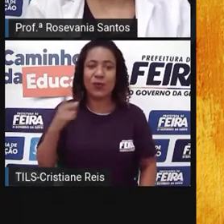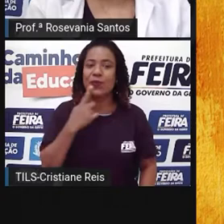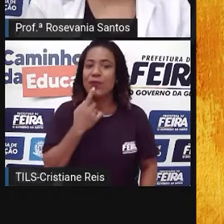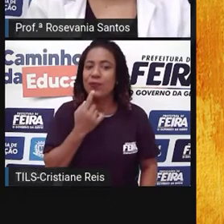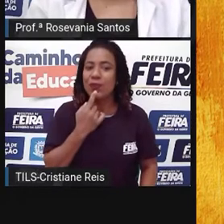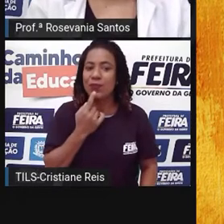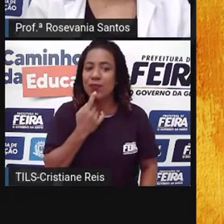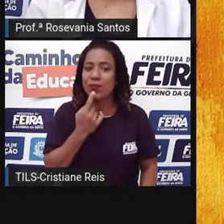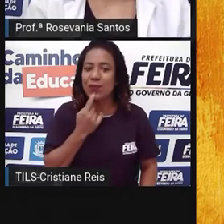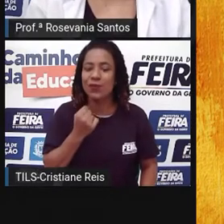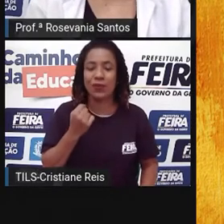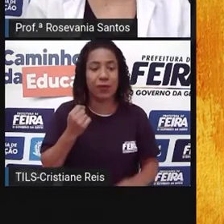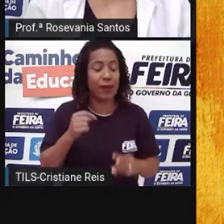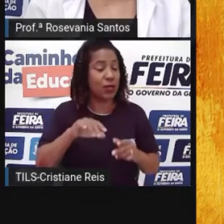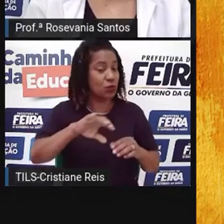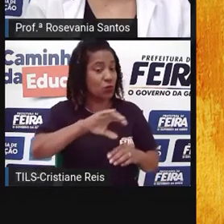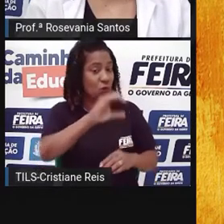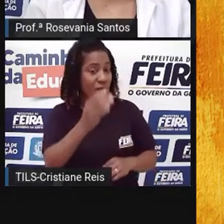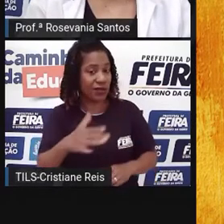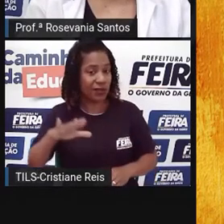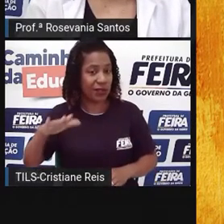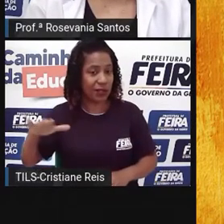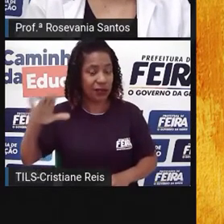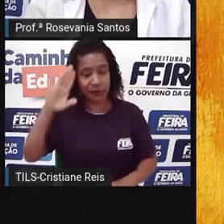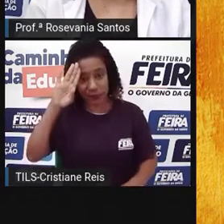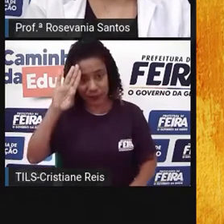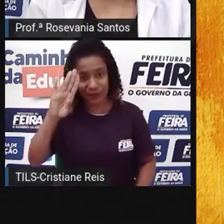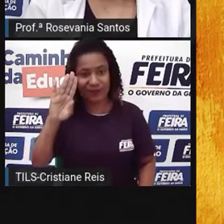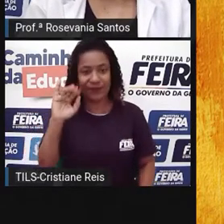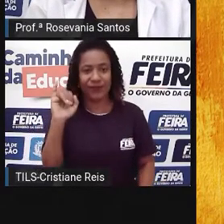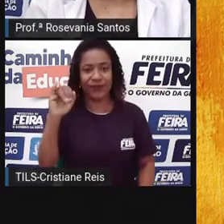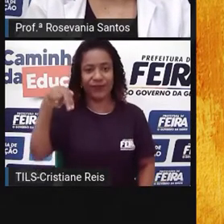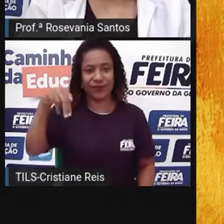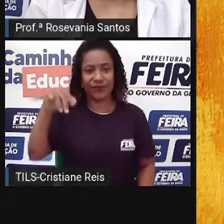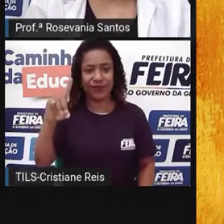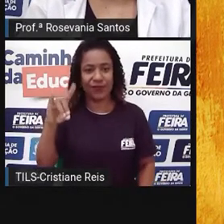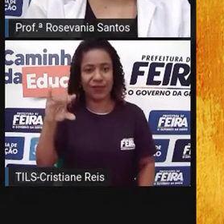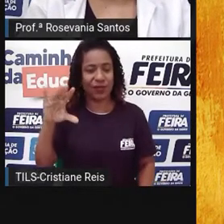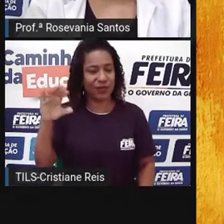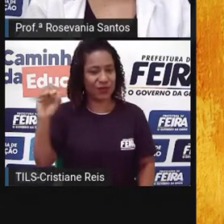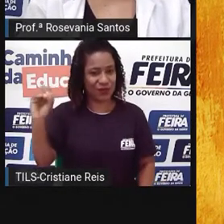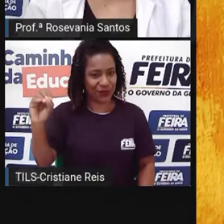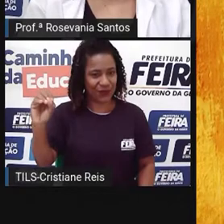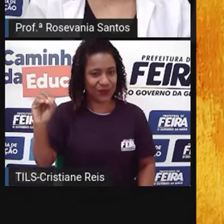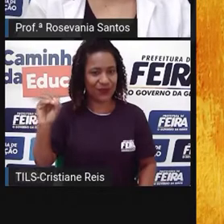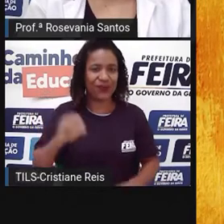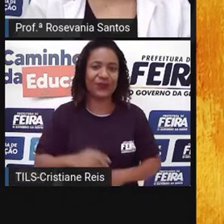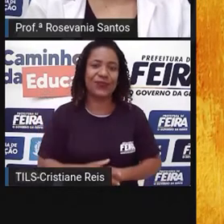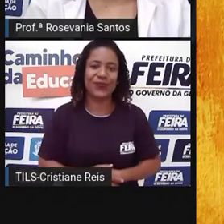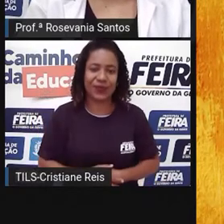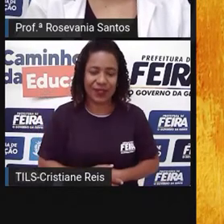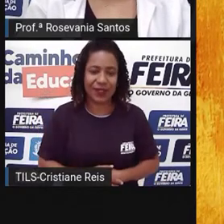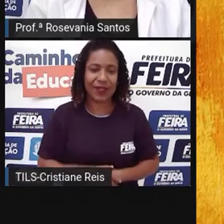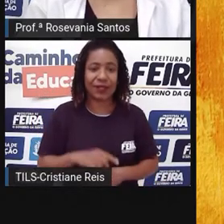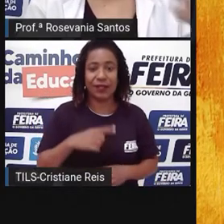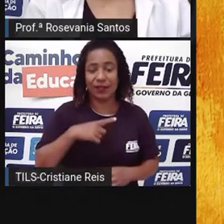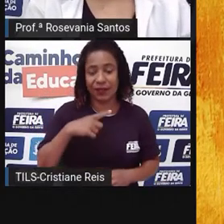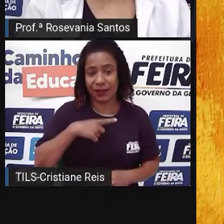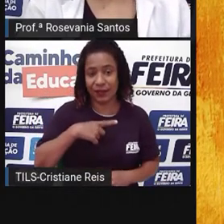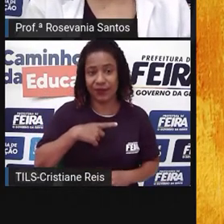com o Índico, desculpa. Então, eu tenho aqui o terceiro maior continente do mundo, e ele é cortado,